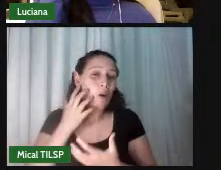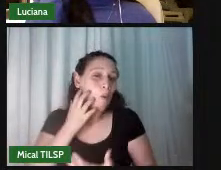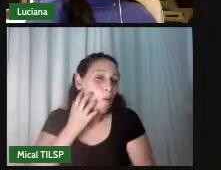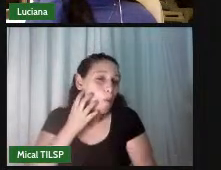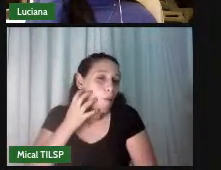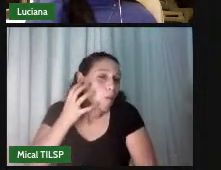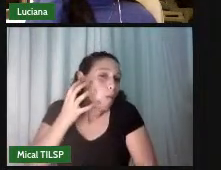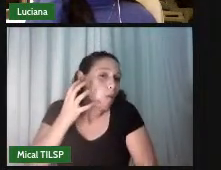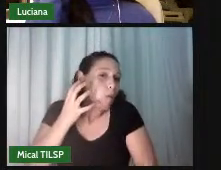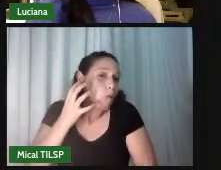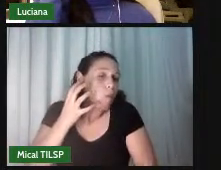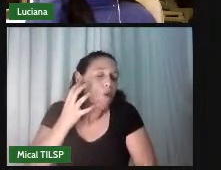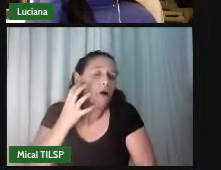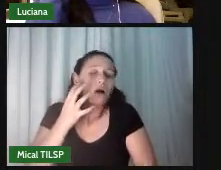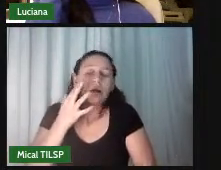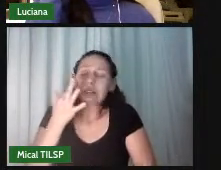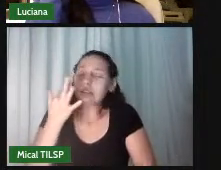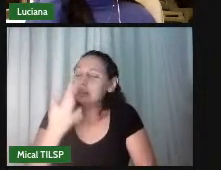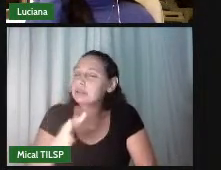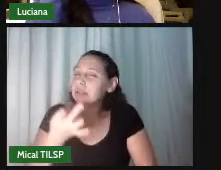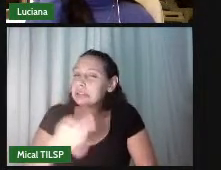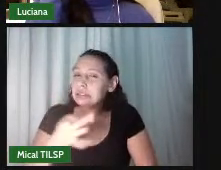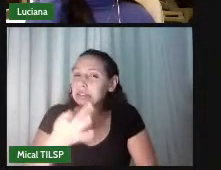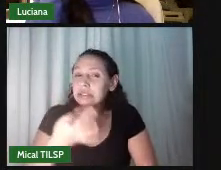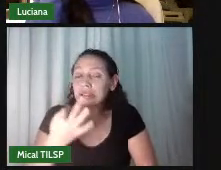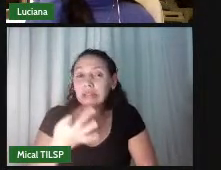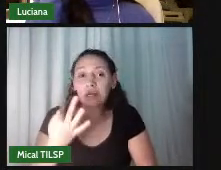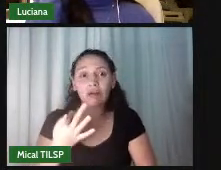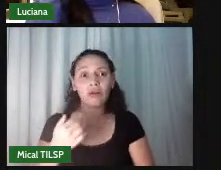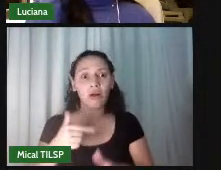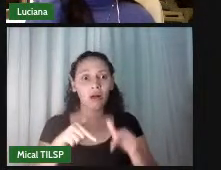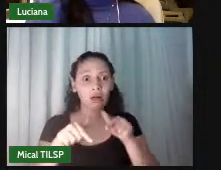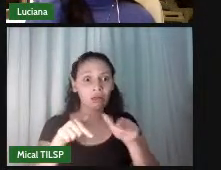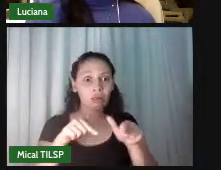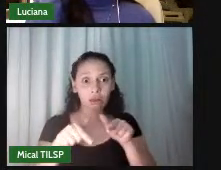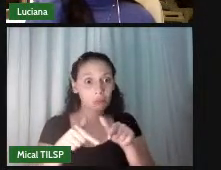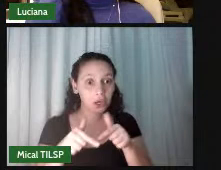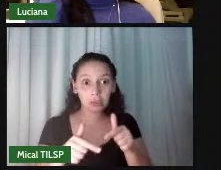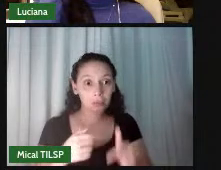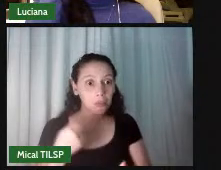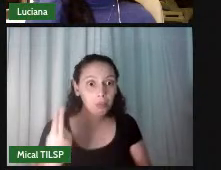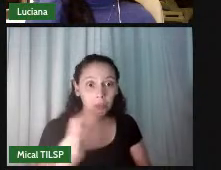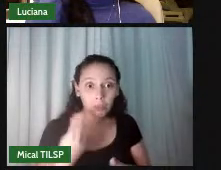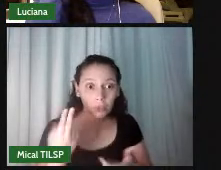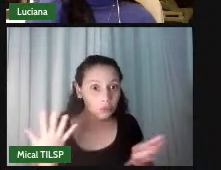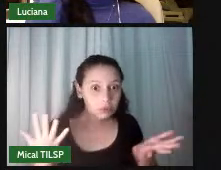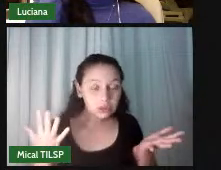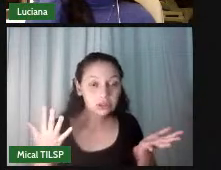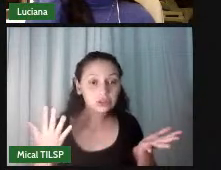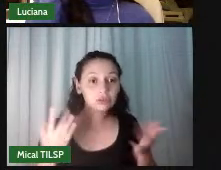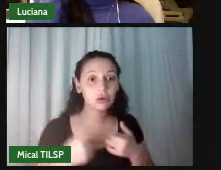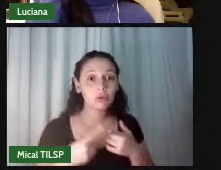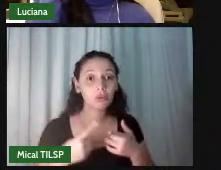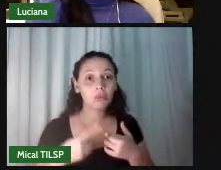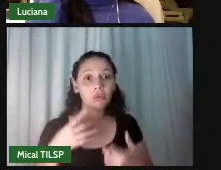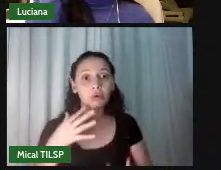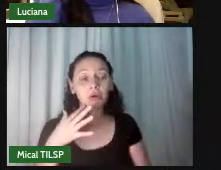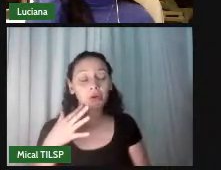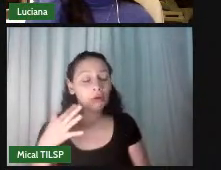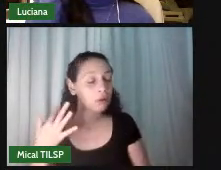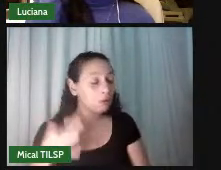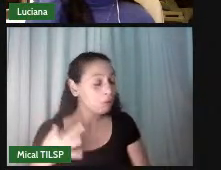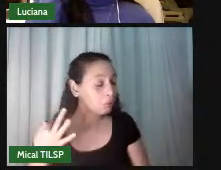inchado, bastante edemaciado, ele ficou incapacitado de trabalhar, né, porque ele tinha muitas dores, aquela coisa